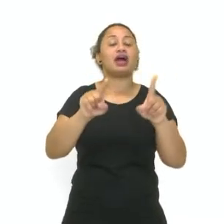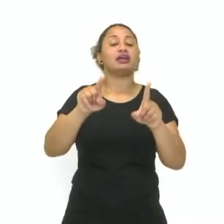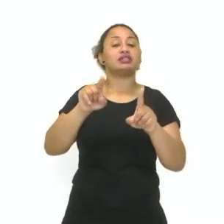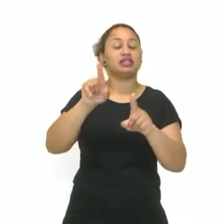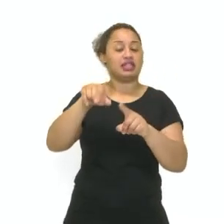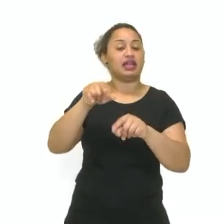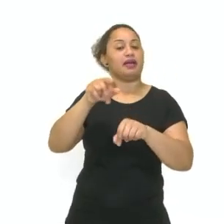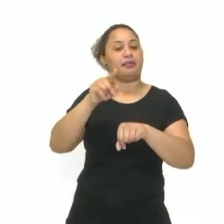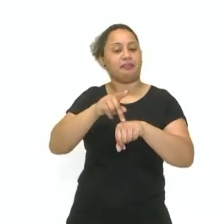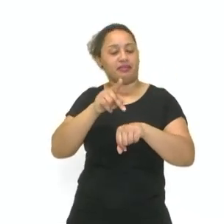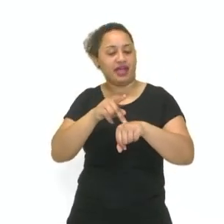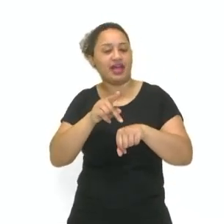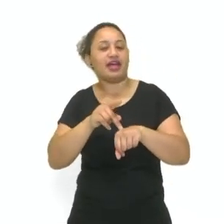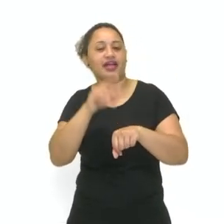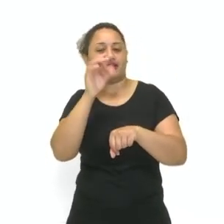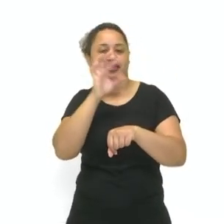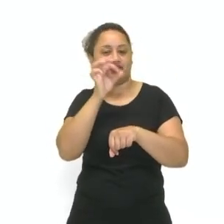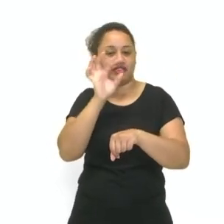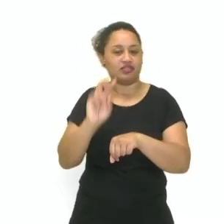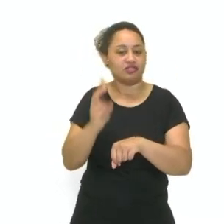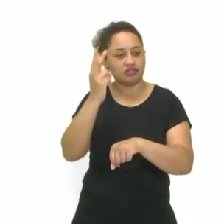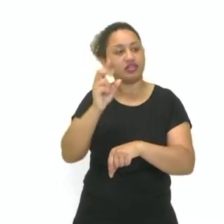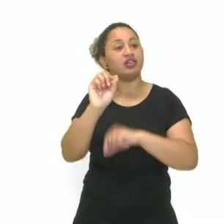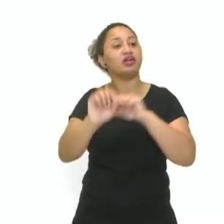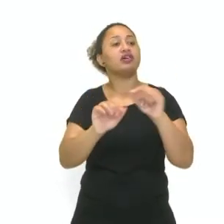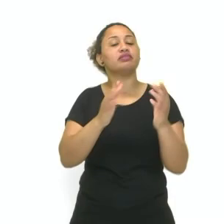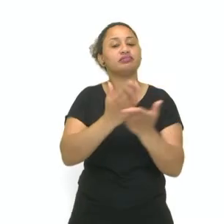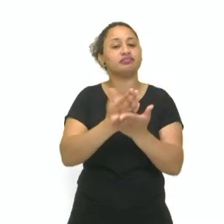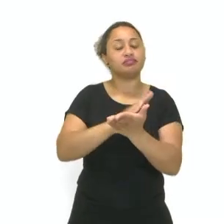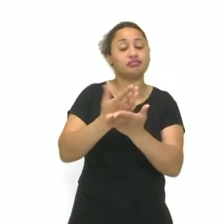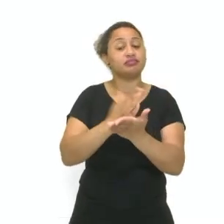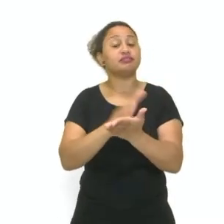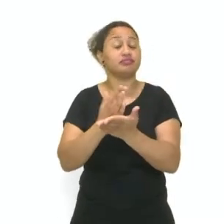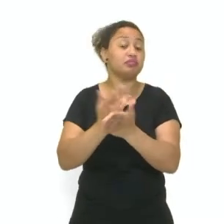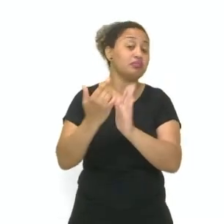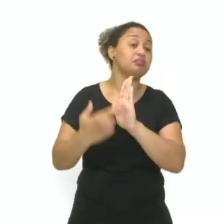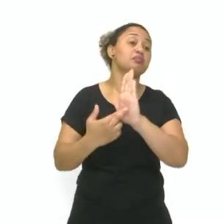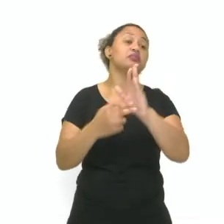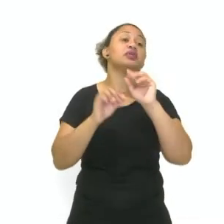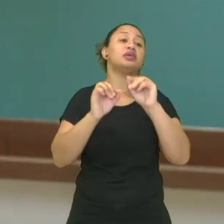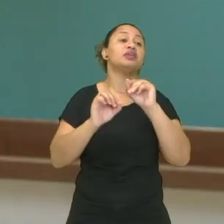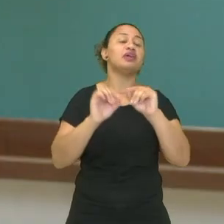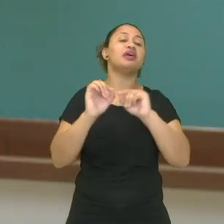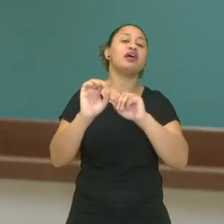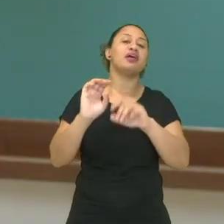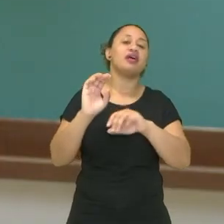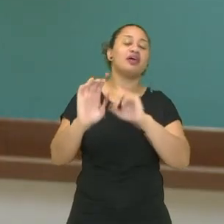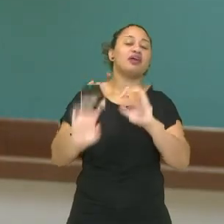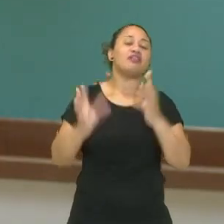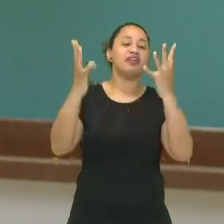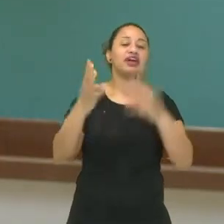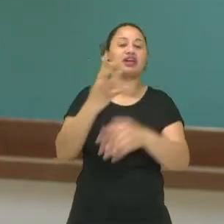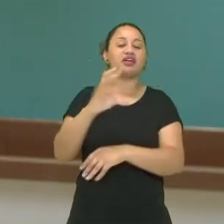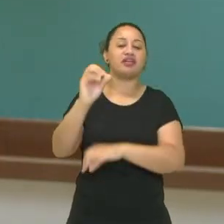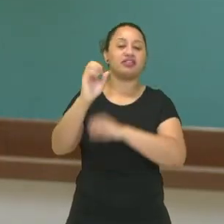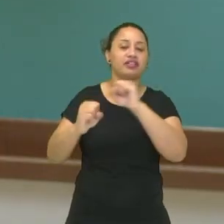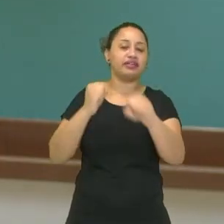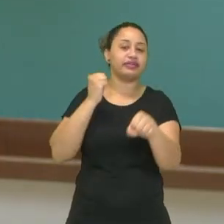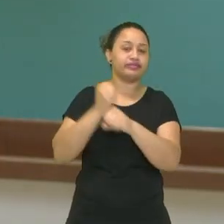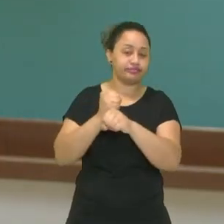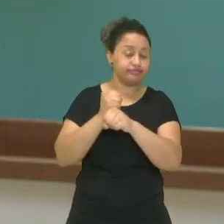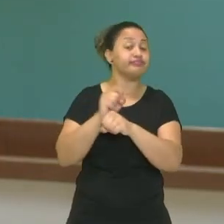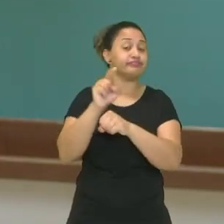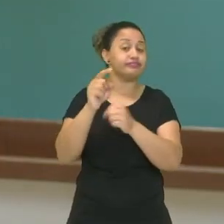esmeraldas estão entre as bodas de prata e as de ouro e representam o aniversário de 40 anos do poeta. Então,